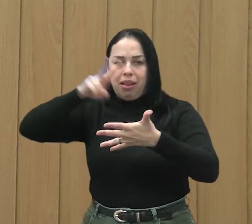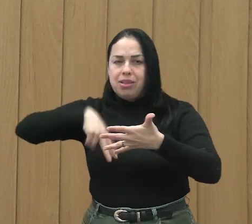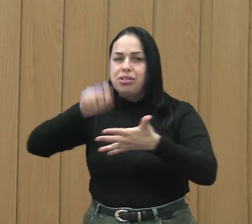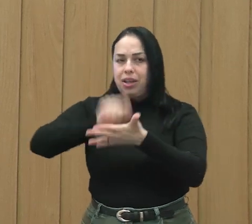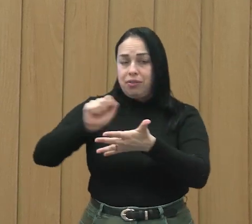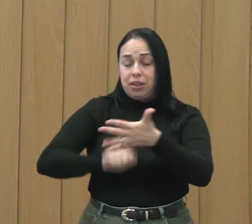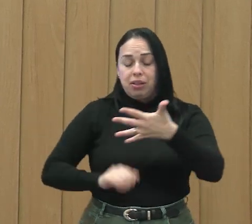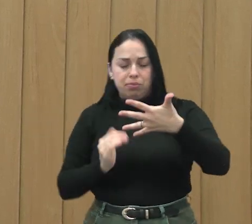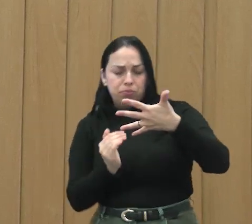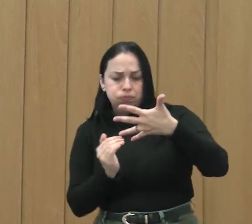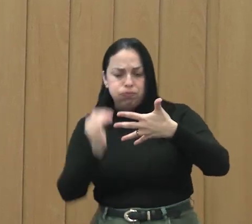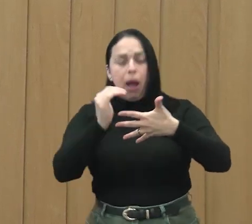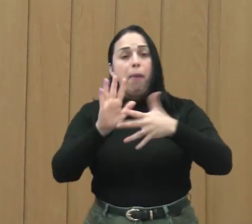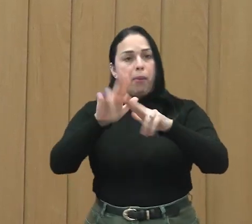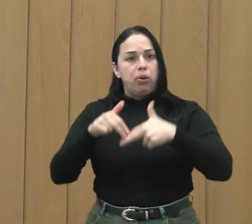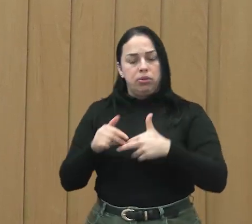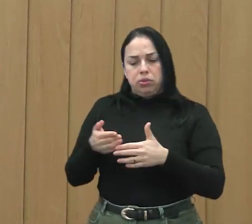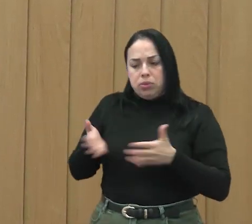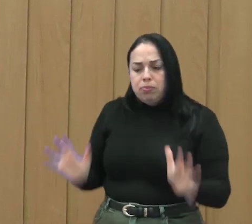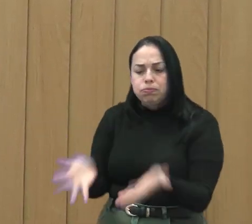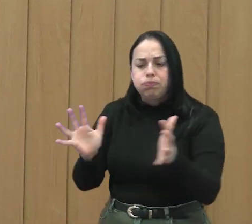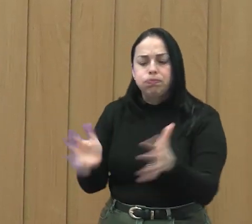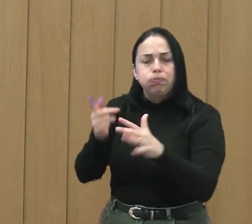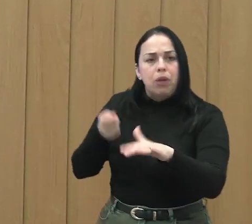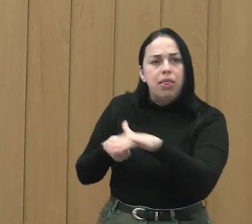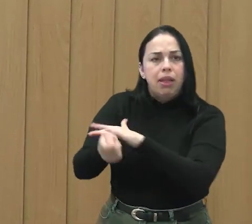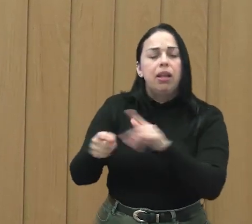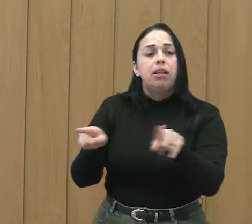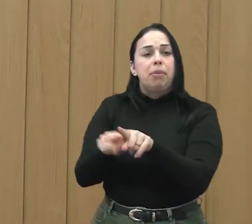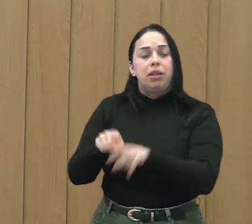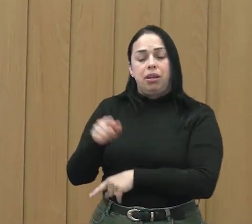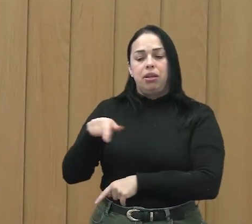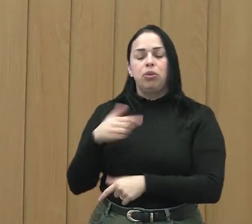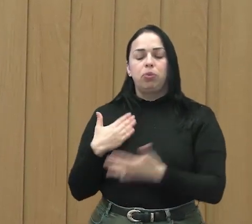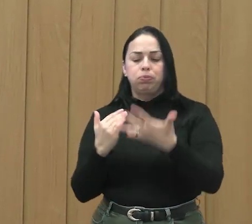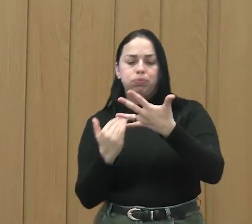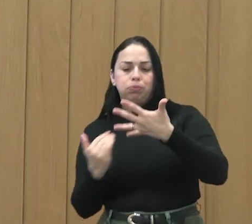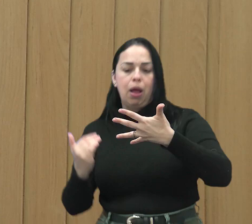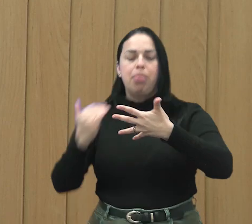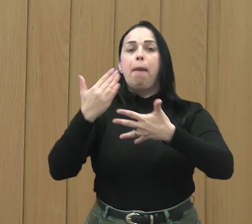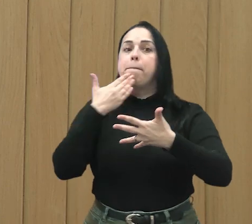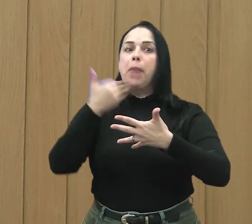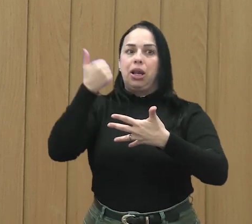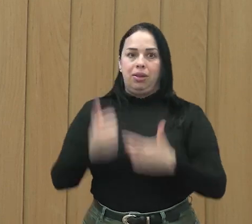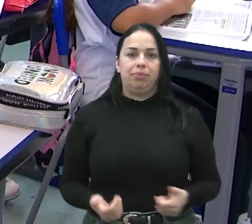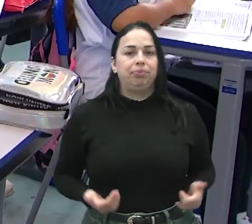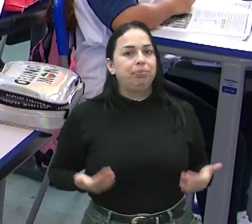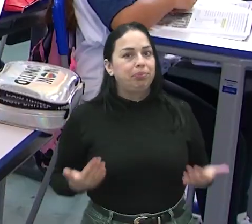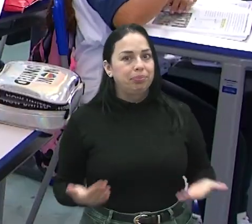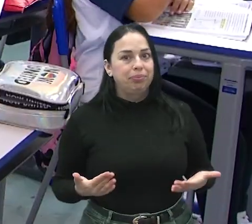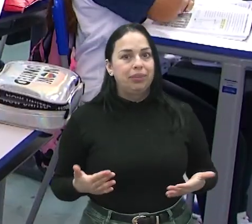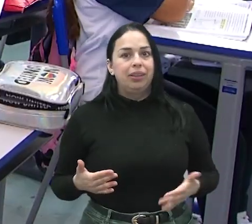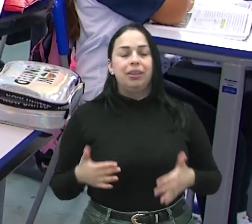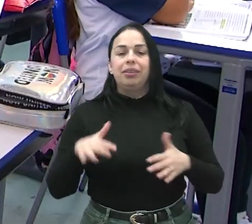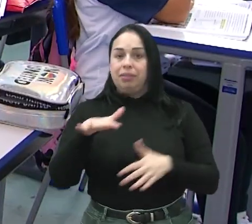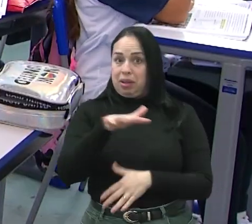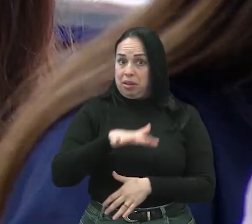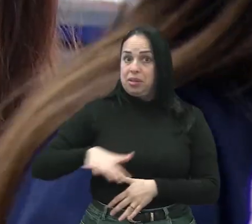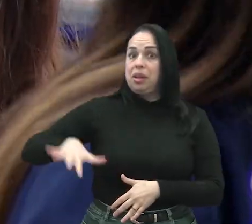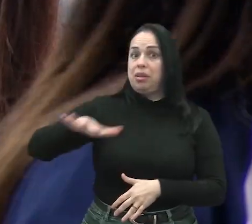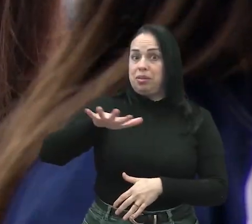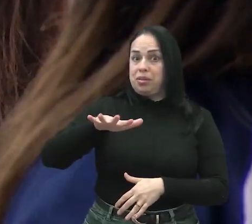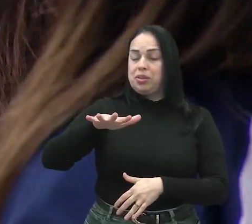ano. Então, a gente continua investindo para que os próximos resultados sejam melhores ainda que esse ano. No cenário